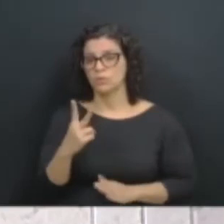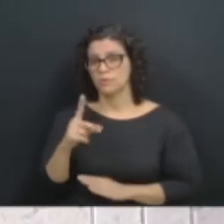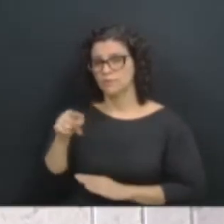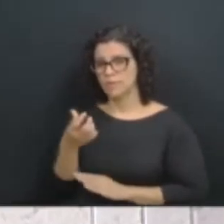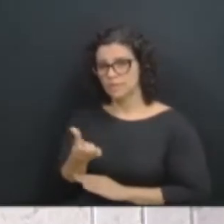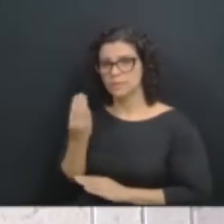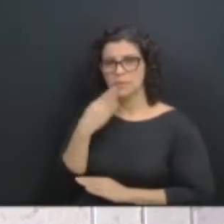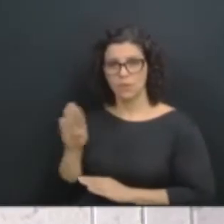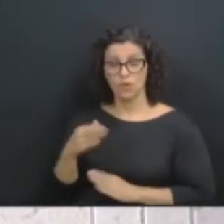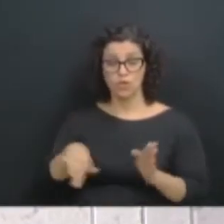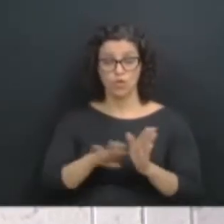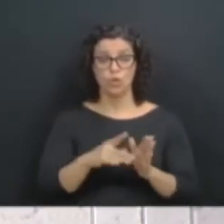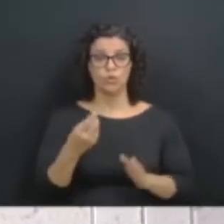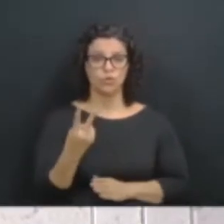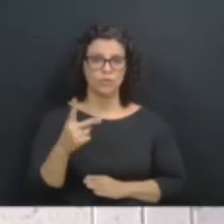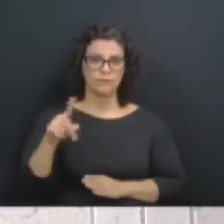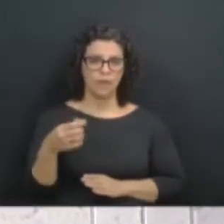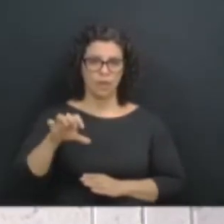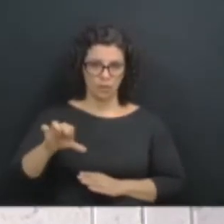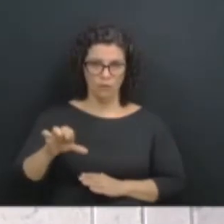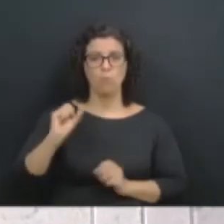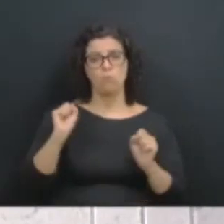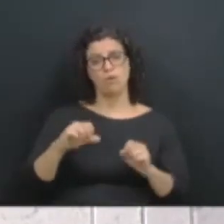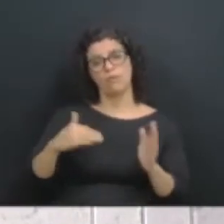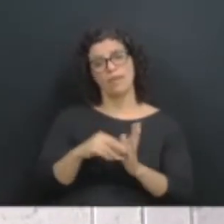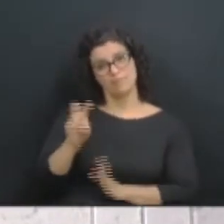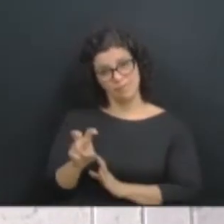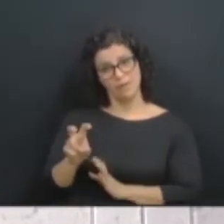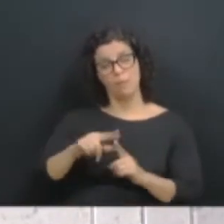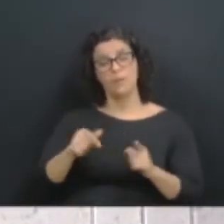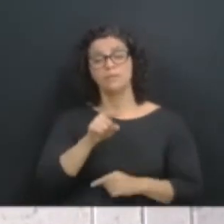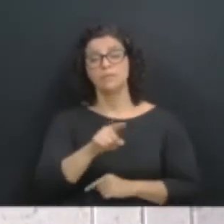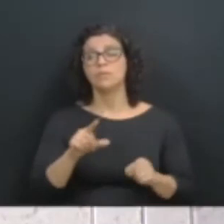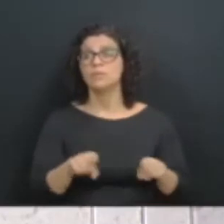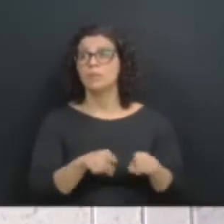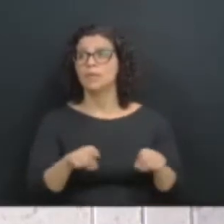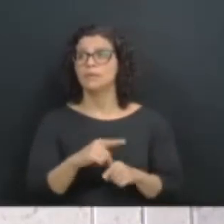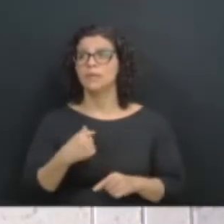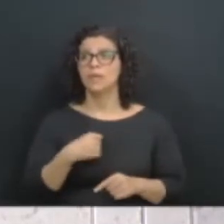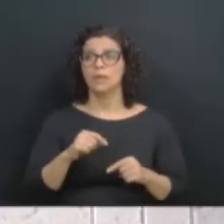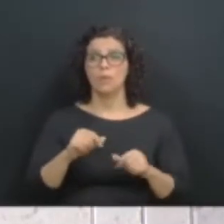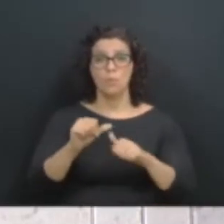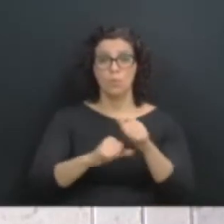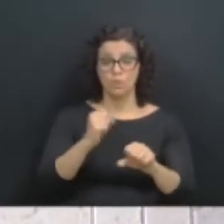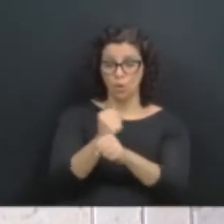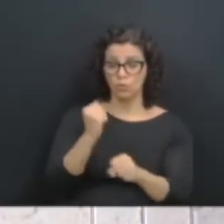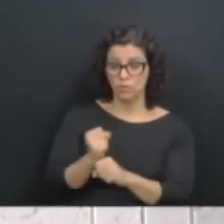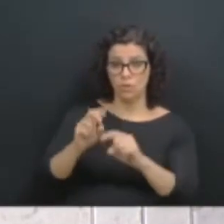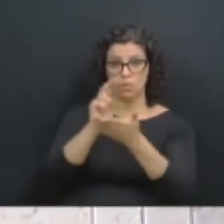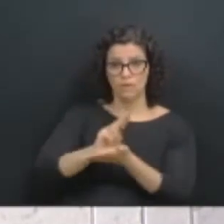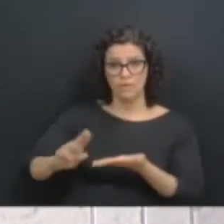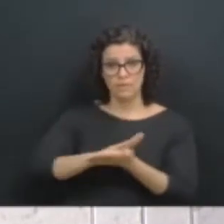bi, chegou a 2,9, podia ser estendido para 5. Com isso, não tem reforma em universidade, não